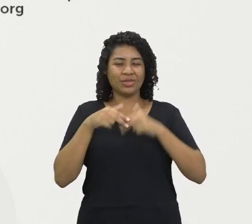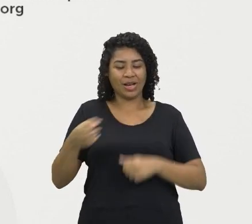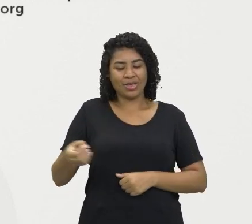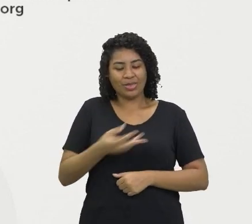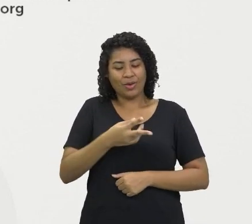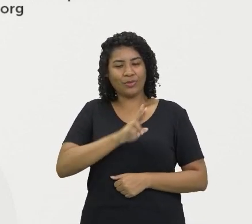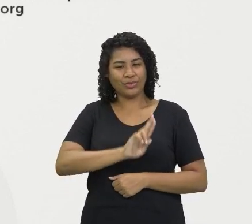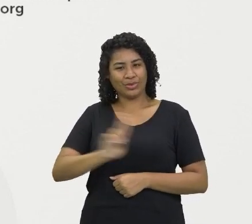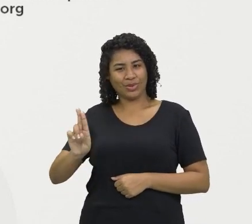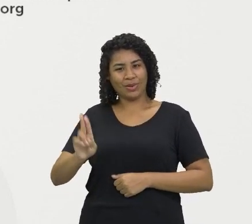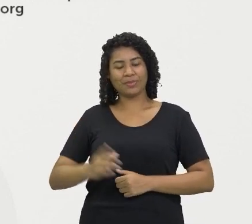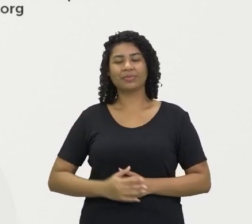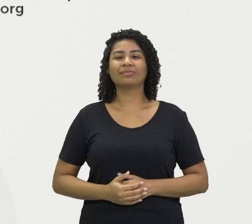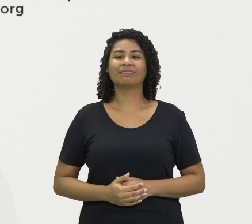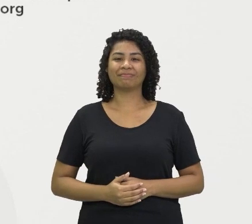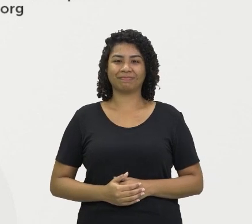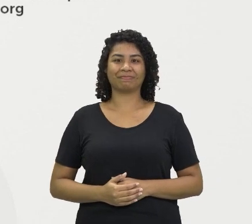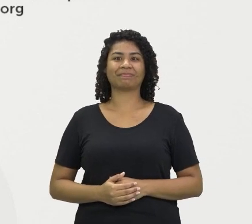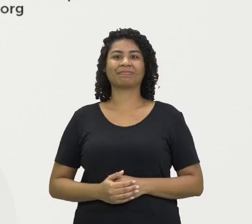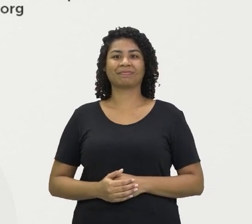né?